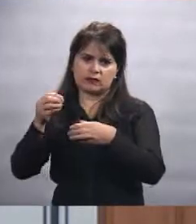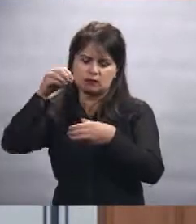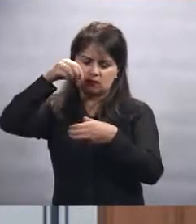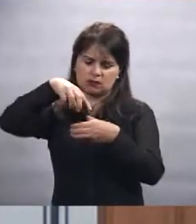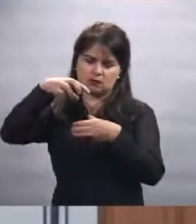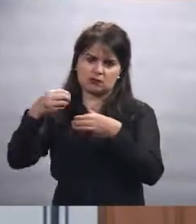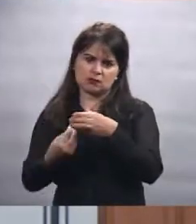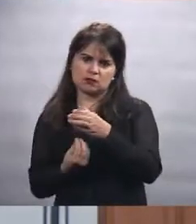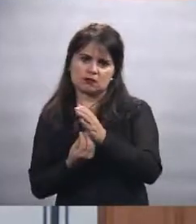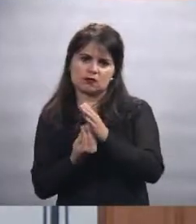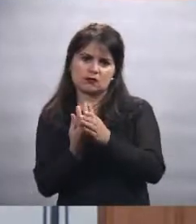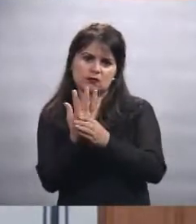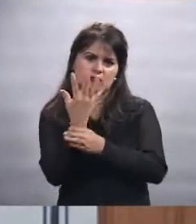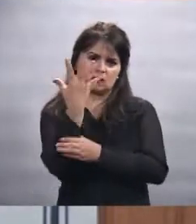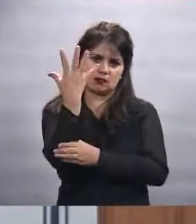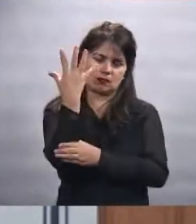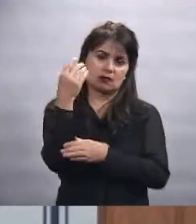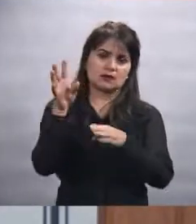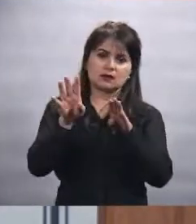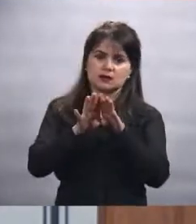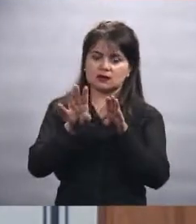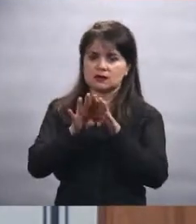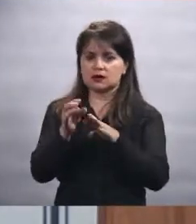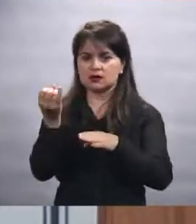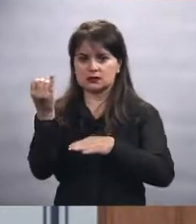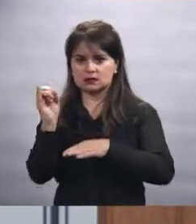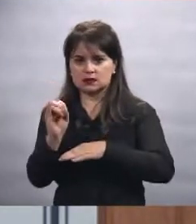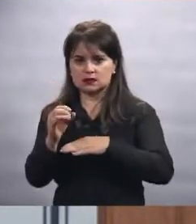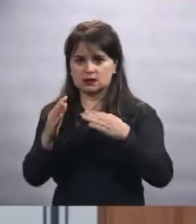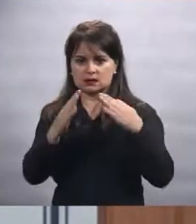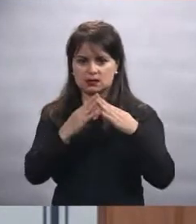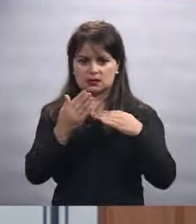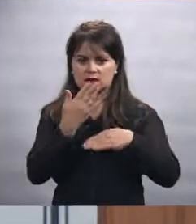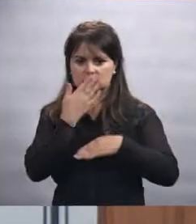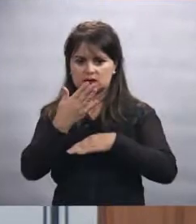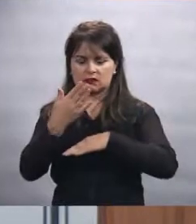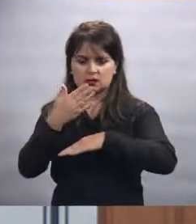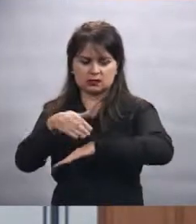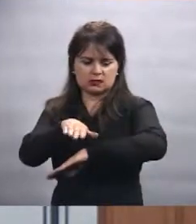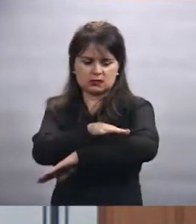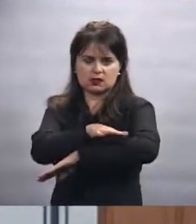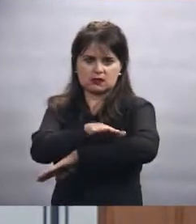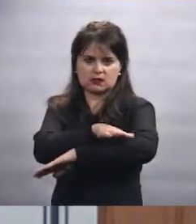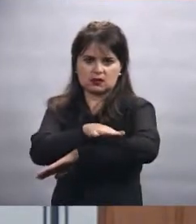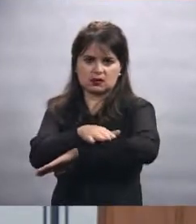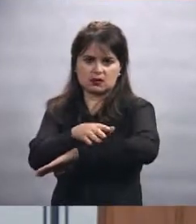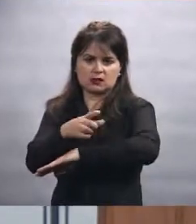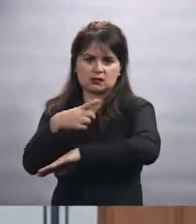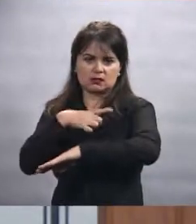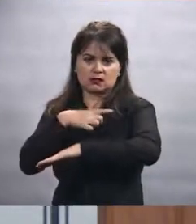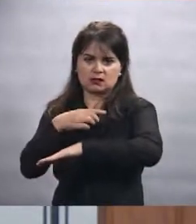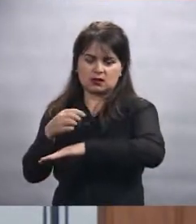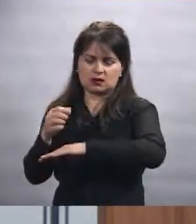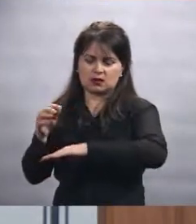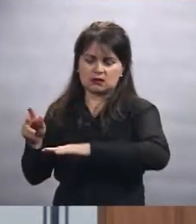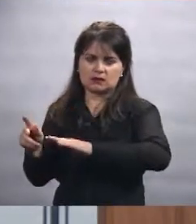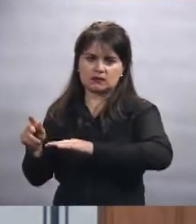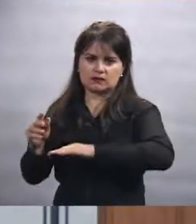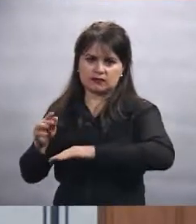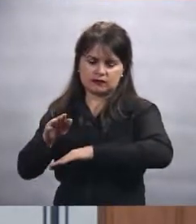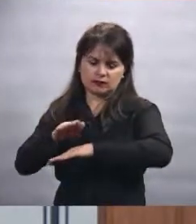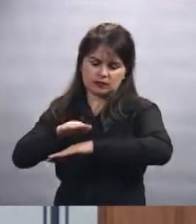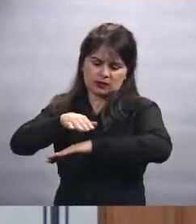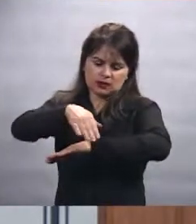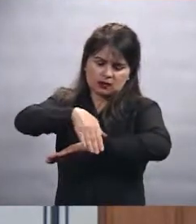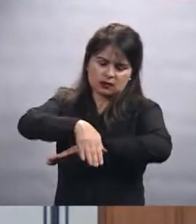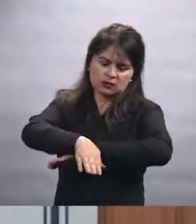acessibilidade na calçada, mantém áreas ou gramados verdes para facilitar a absorção de